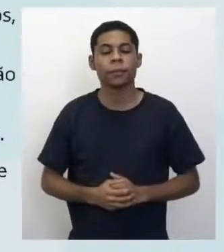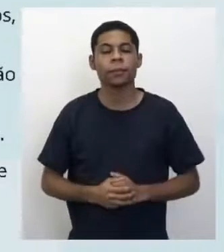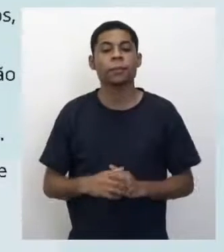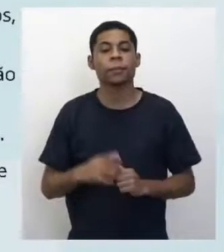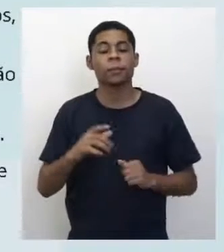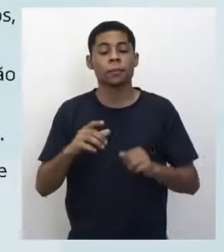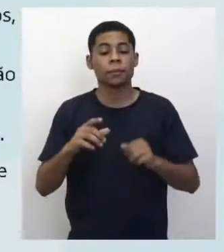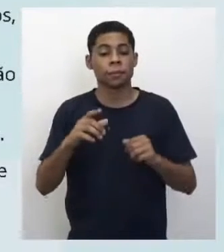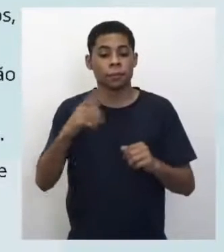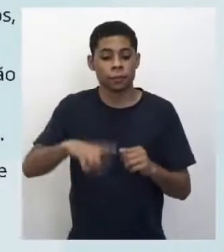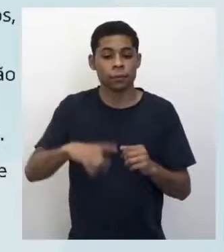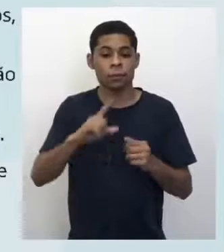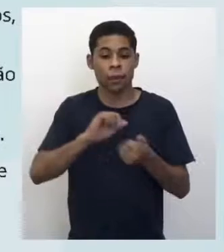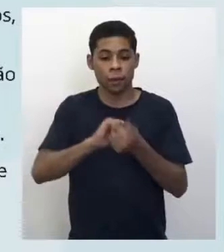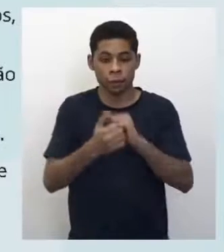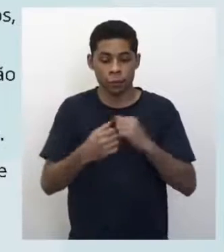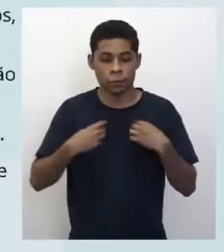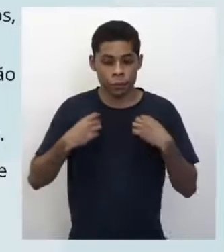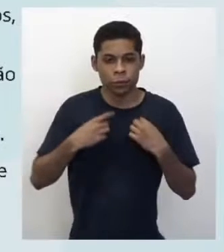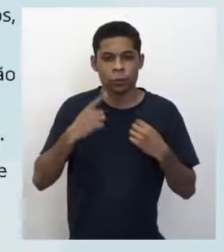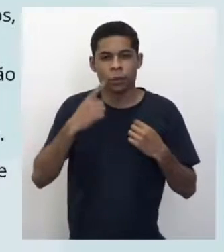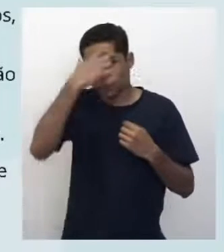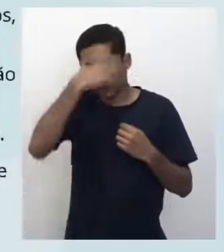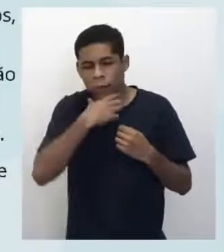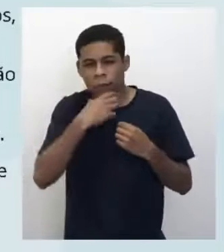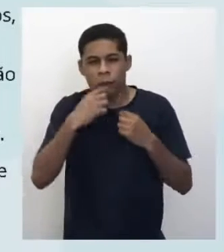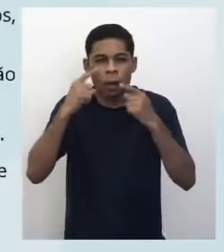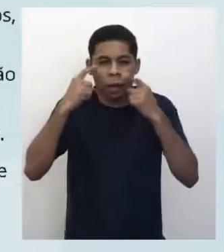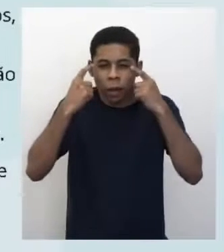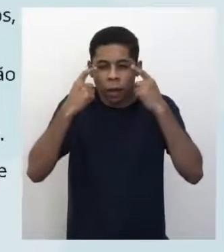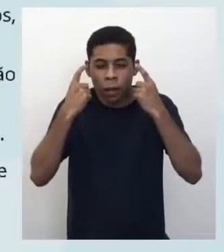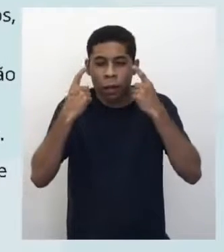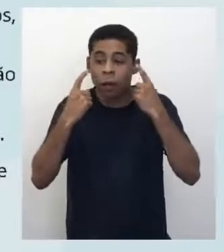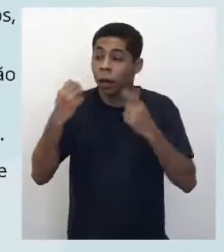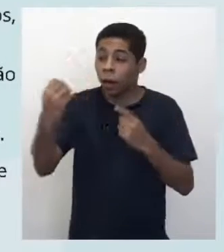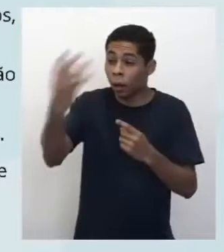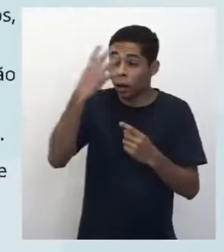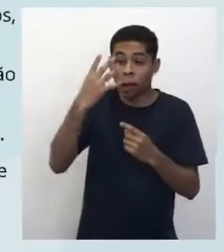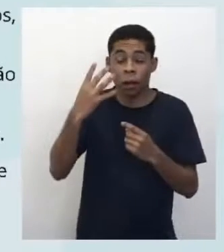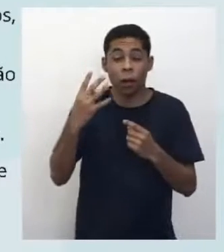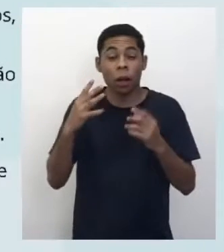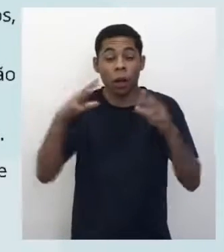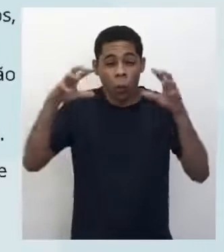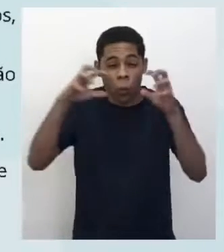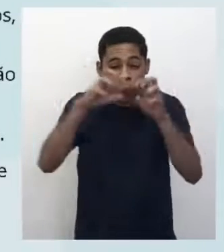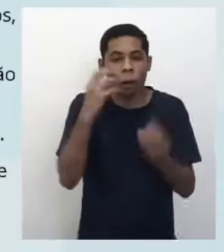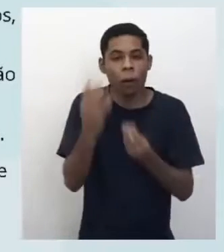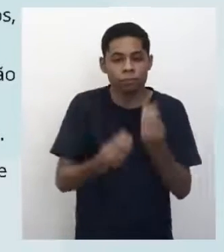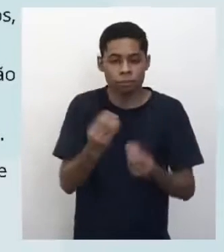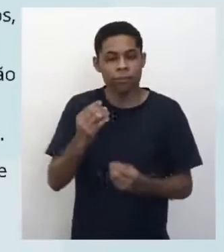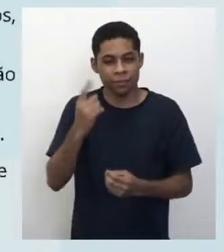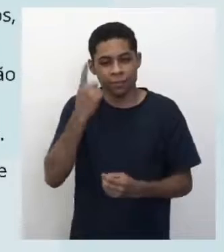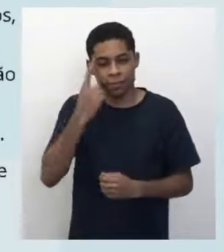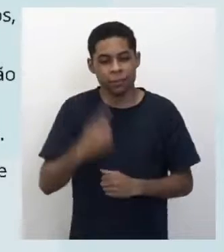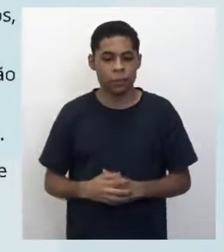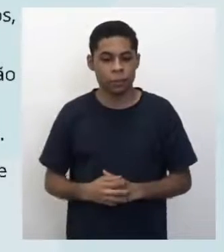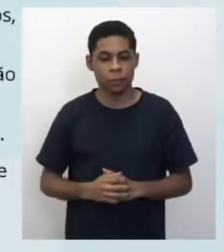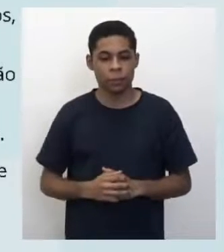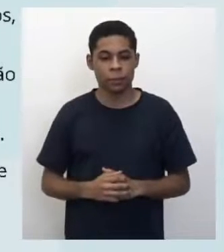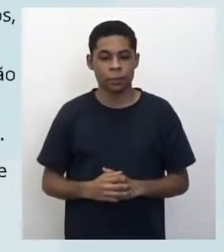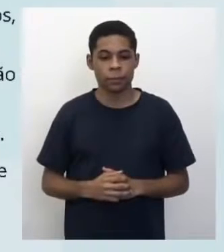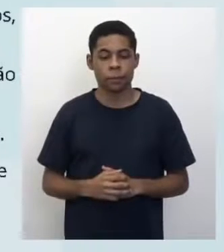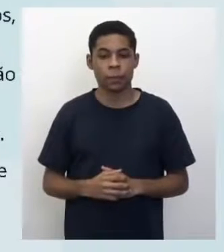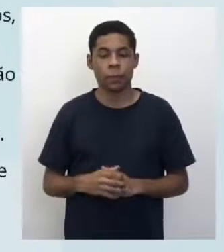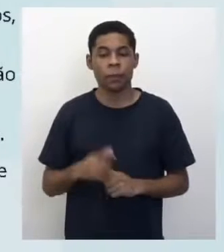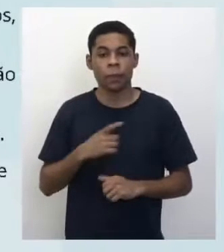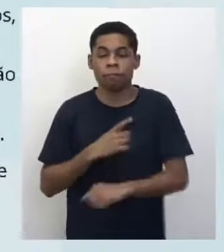do texto de cenários, figurino, sonoplastia, marcação de cena, iluminação. Bem difícil essa parte. Depois, ensaio geral com todo